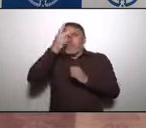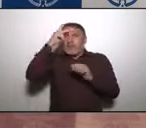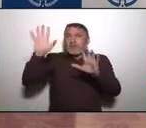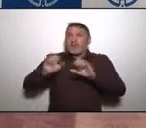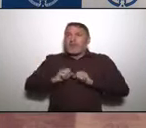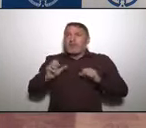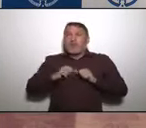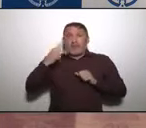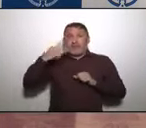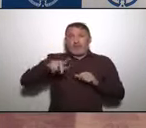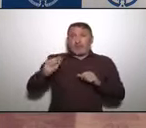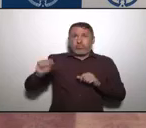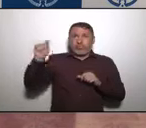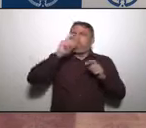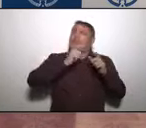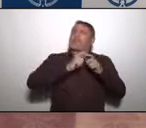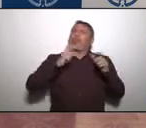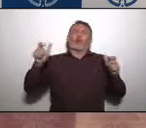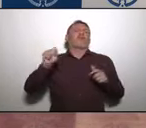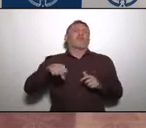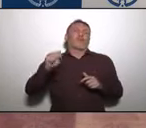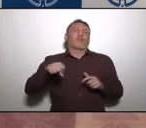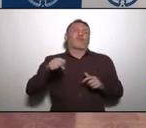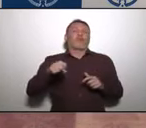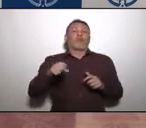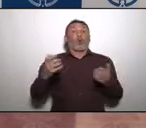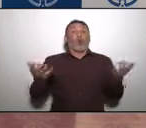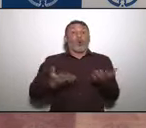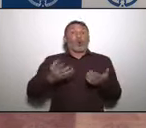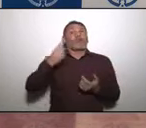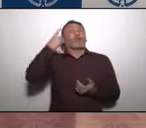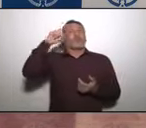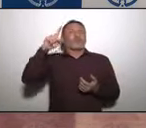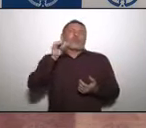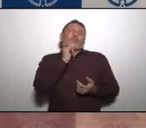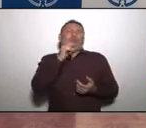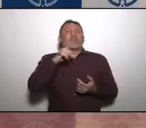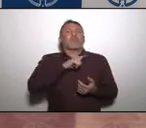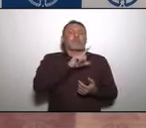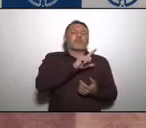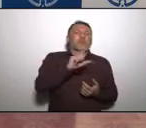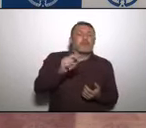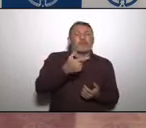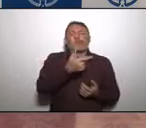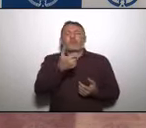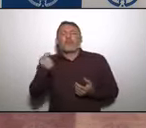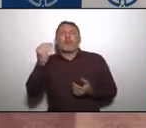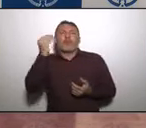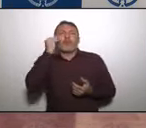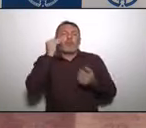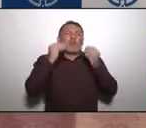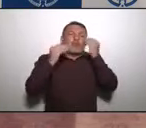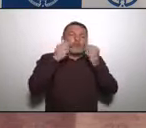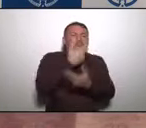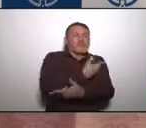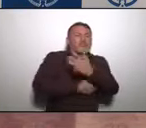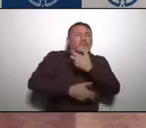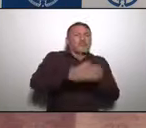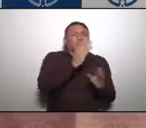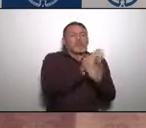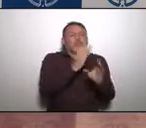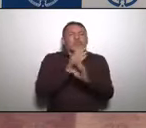dentro dos 100 e pouco, 200 testes que a gente faz todos os dias, mantido essa proporção, nós vamos chegar perto de 1.000